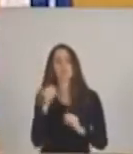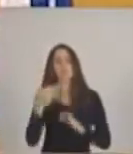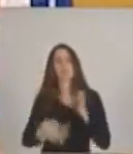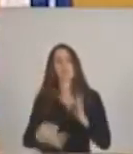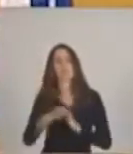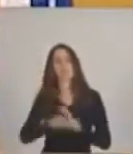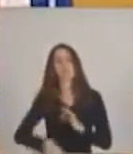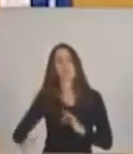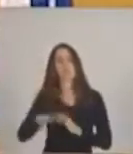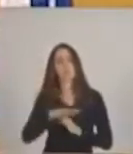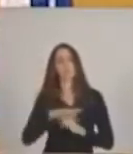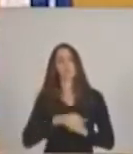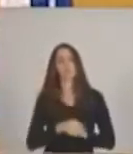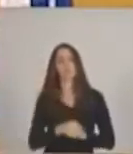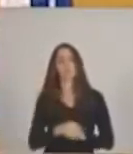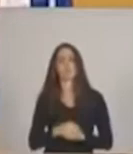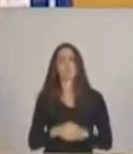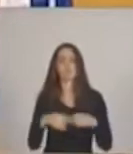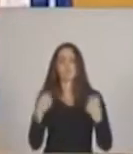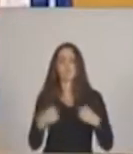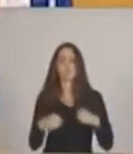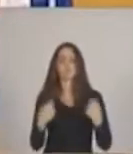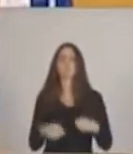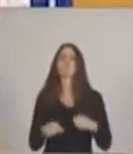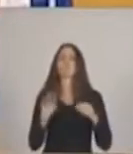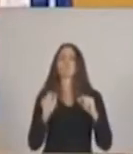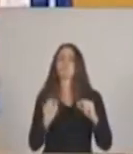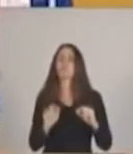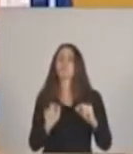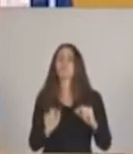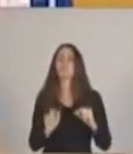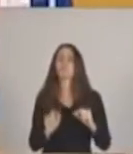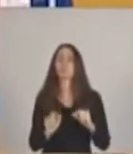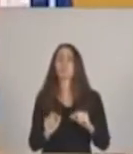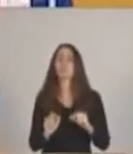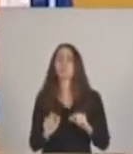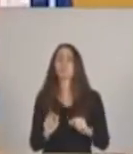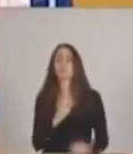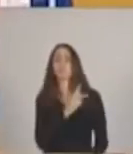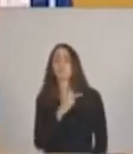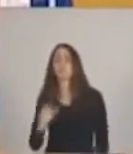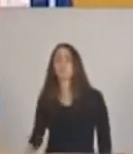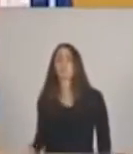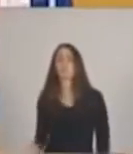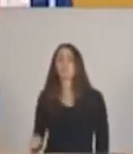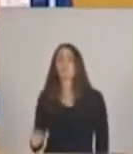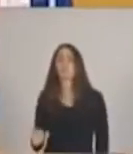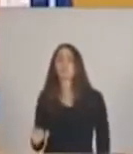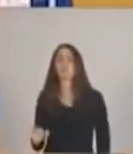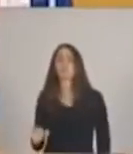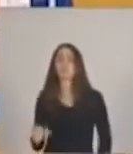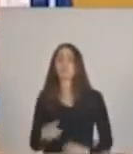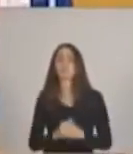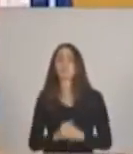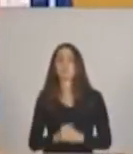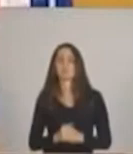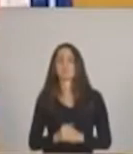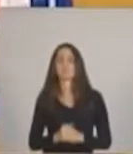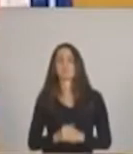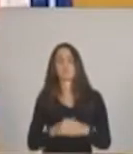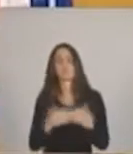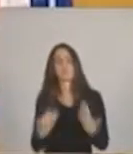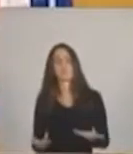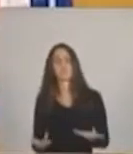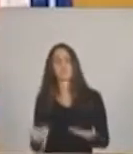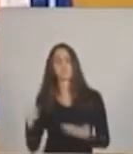nosso Estado e que precisa ser considerada pelo presidente do Tribunal como um fator favorável. Ou seja, esta